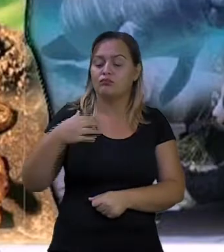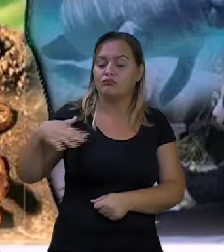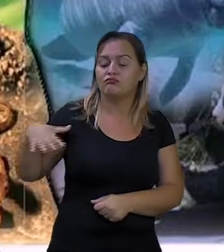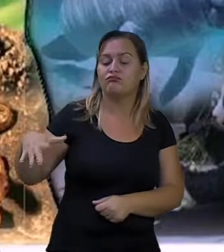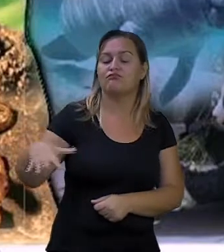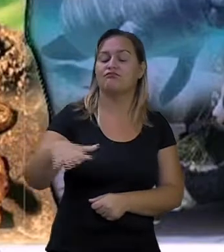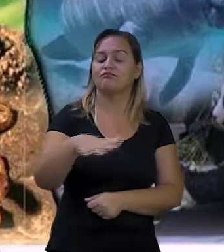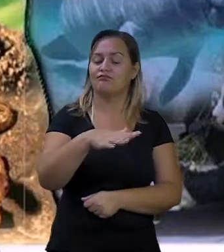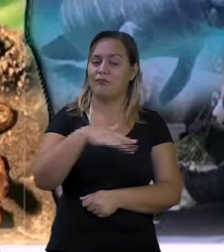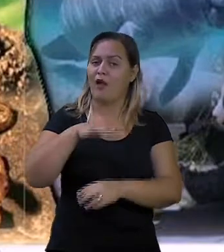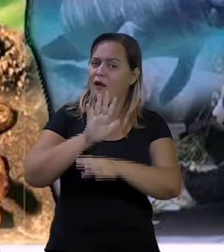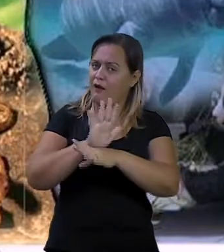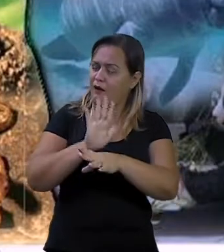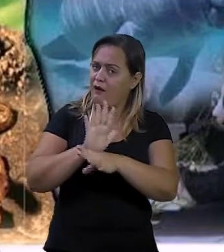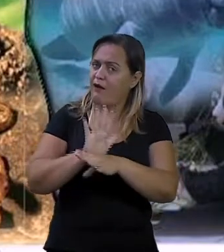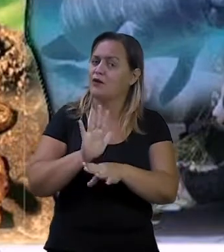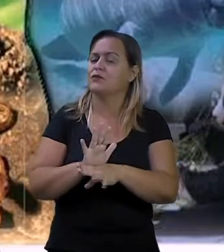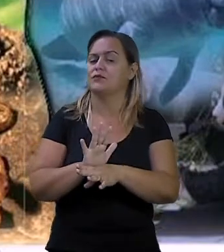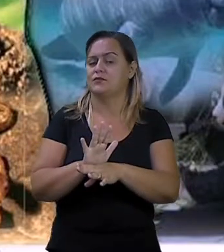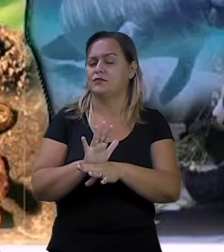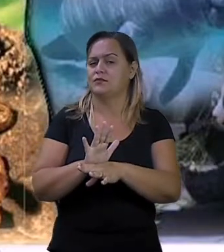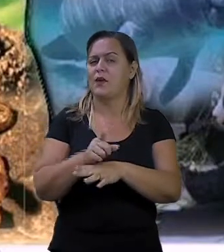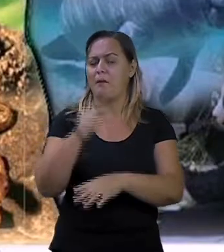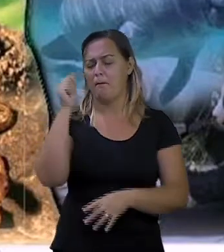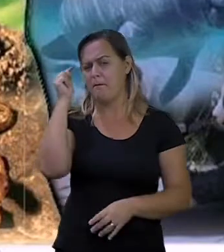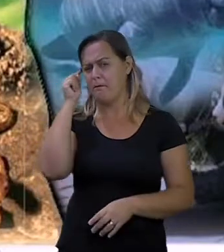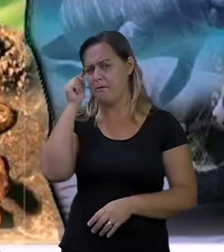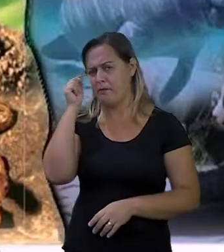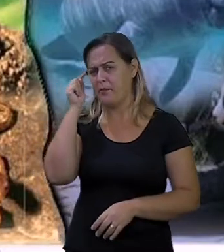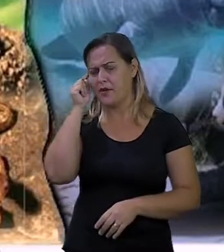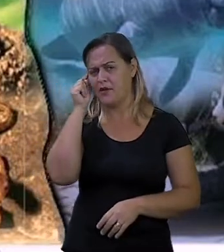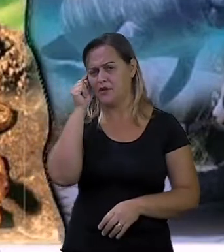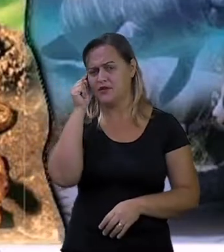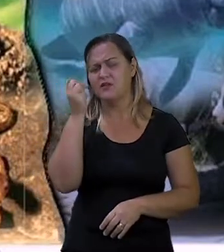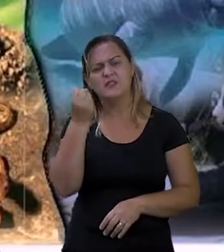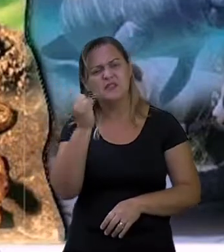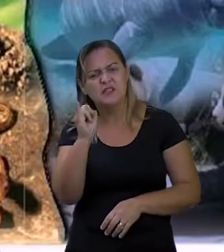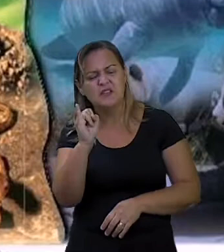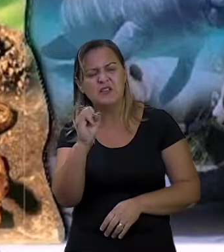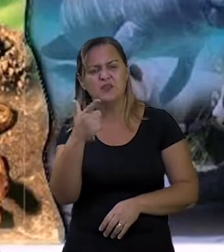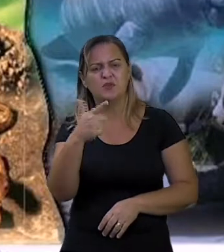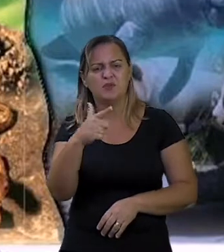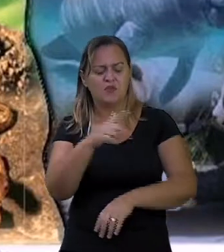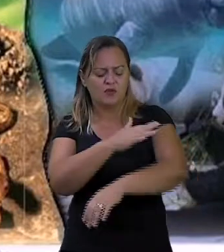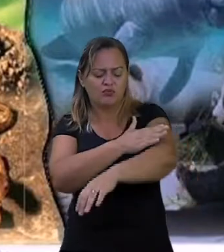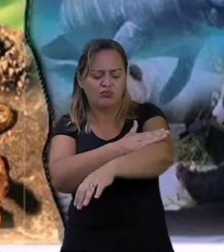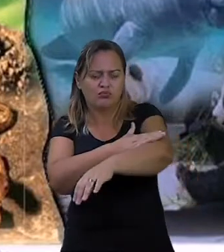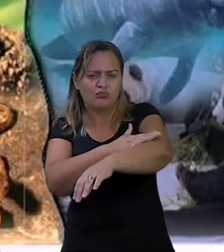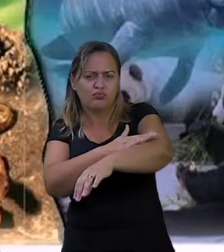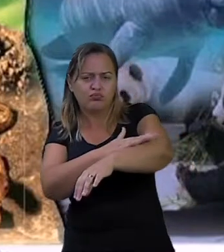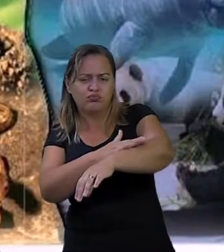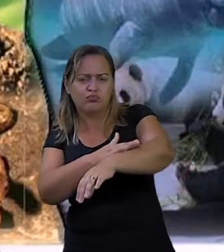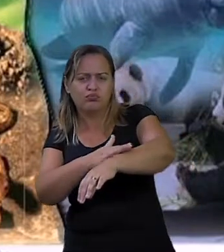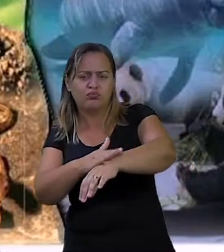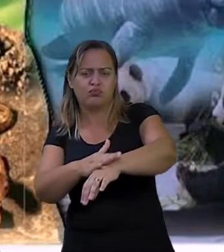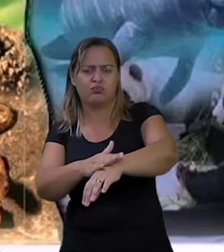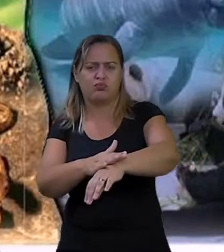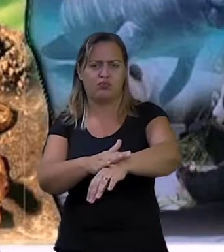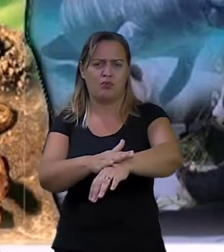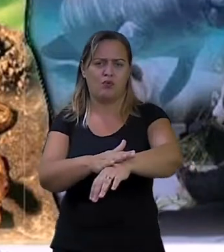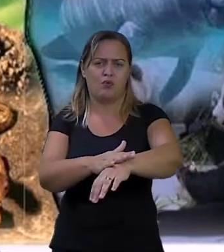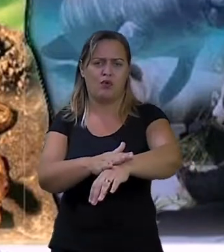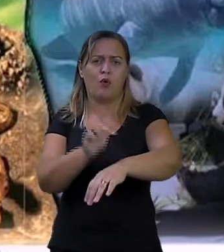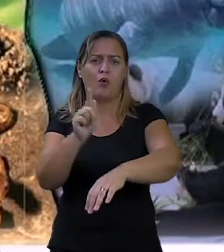pensar comigo. Já pensou se a gente não tivesse uma camada de gordura? A gente ia sentir muito